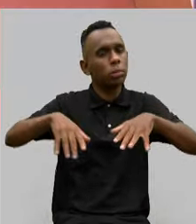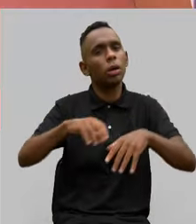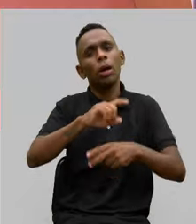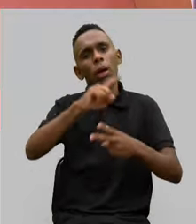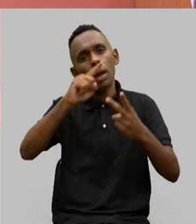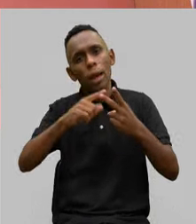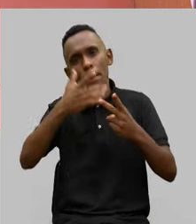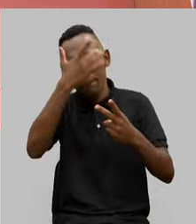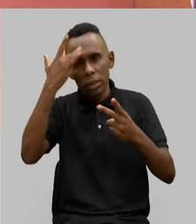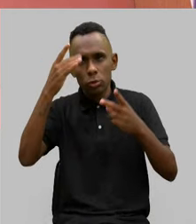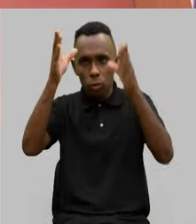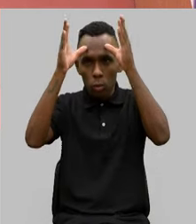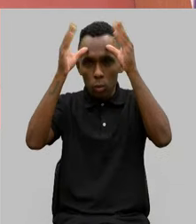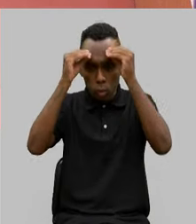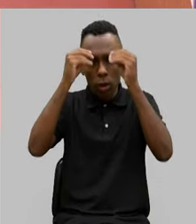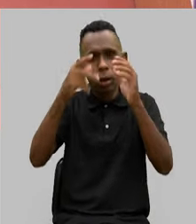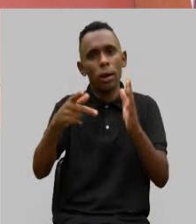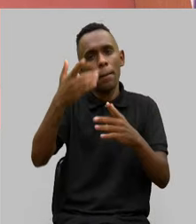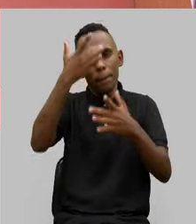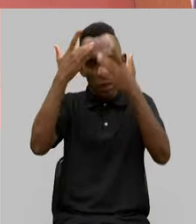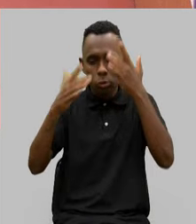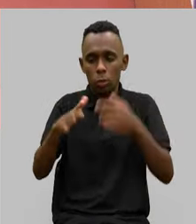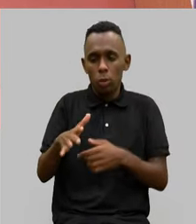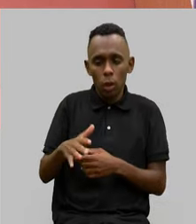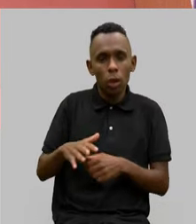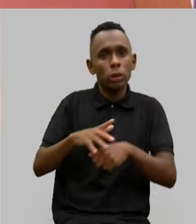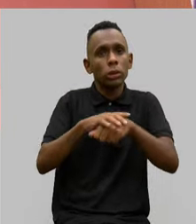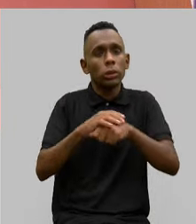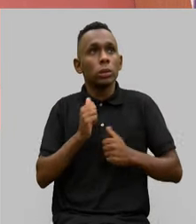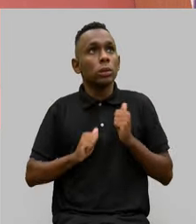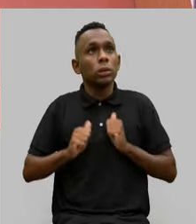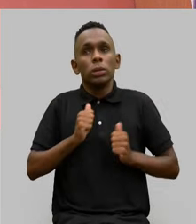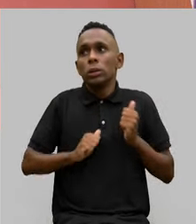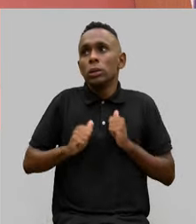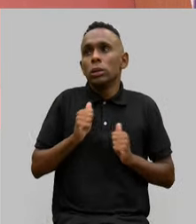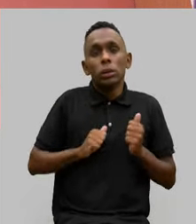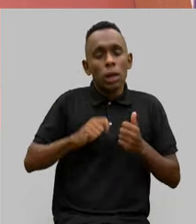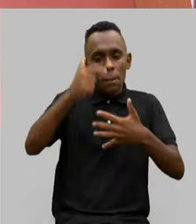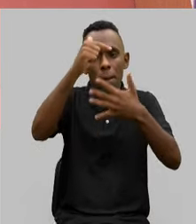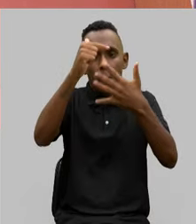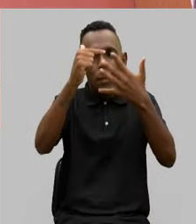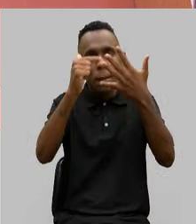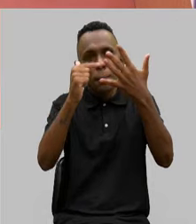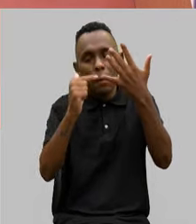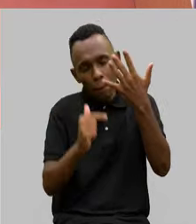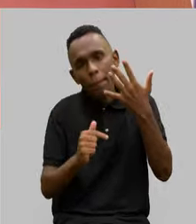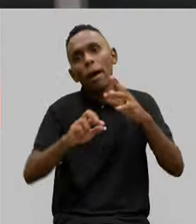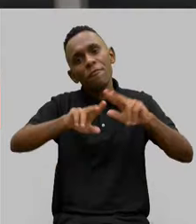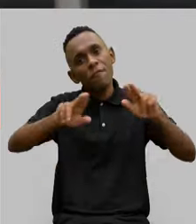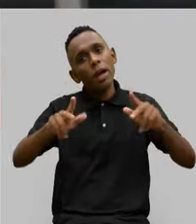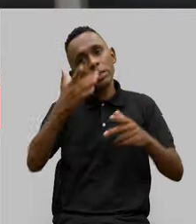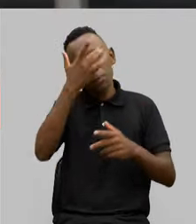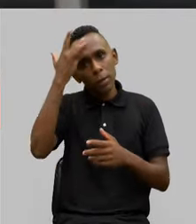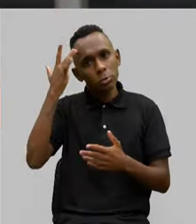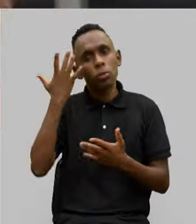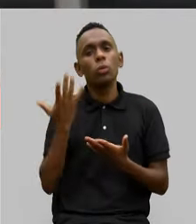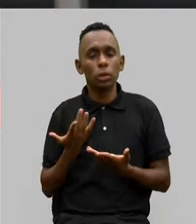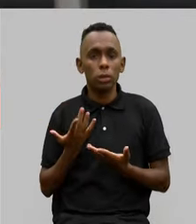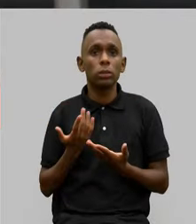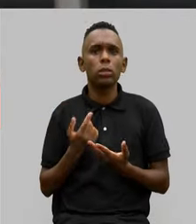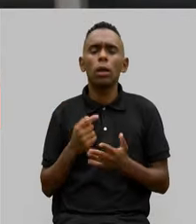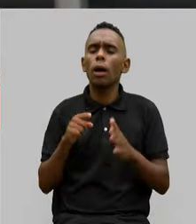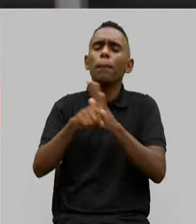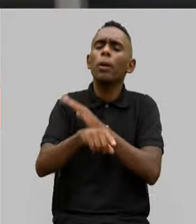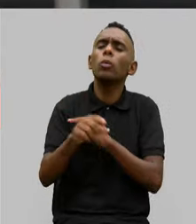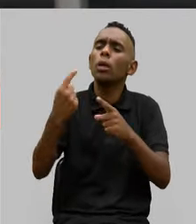Alzheimer são pessoas com paron são pessoas com ansiedade é uma variedade muito grande então quando me perguntam o que que te